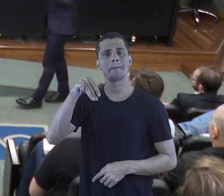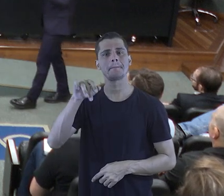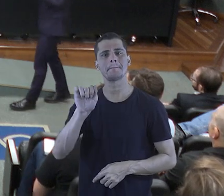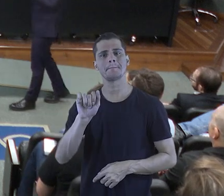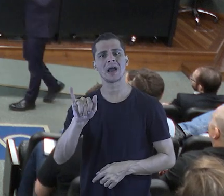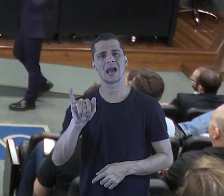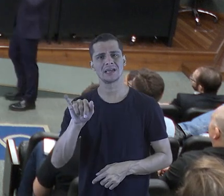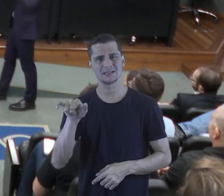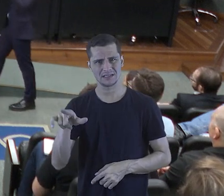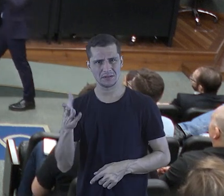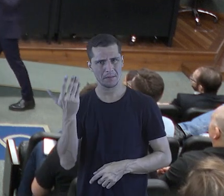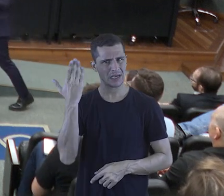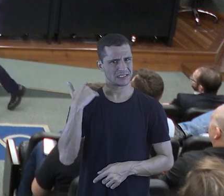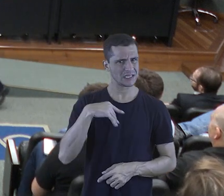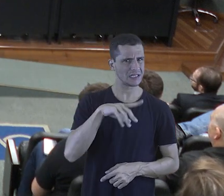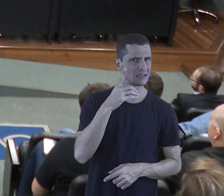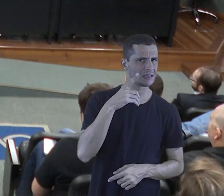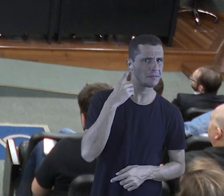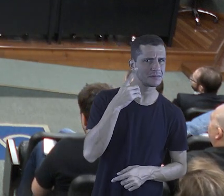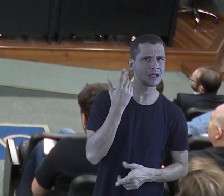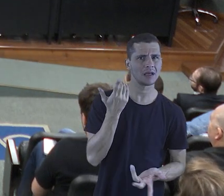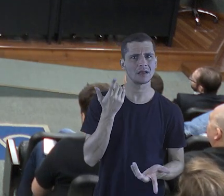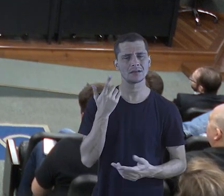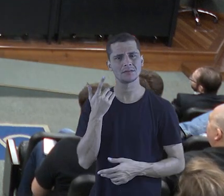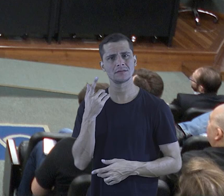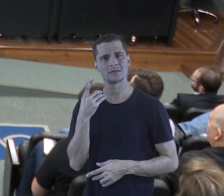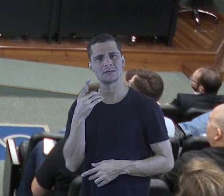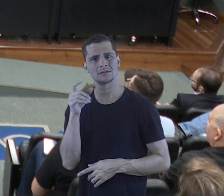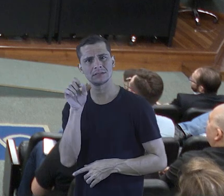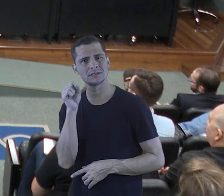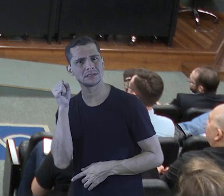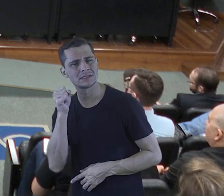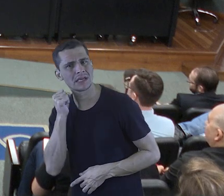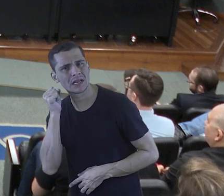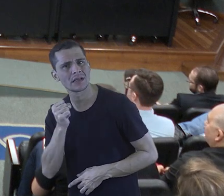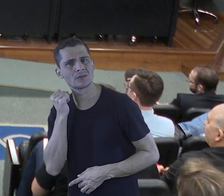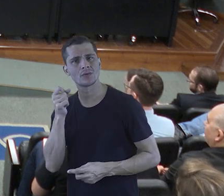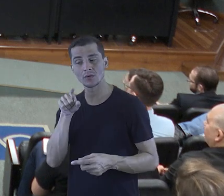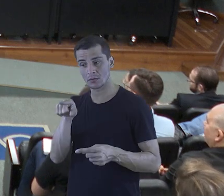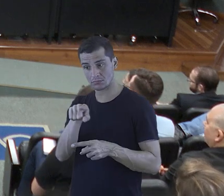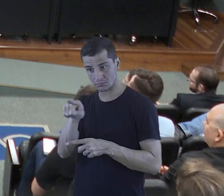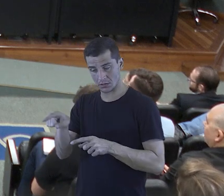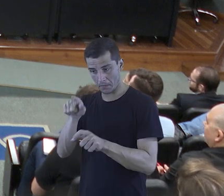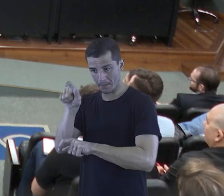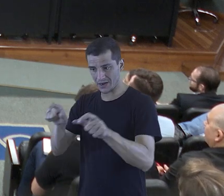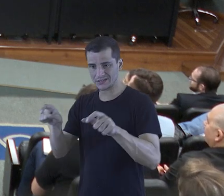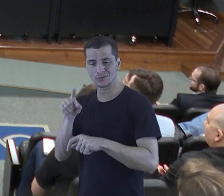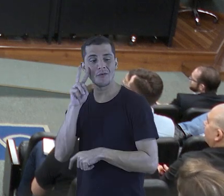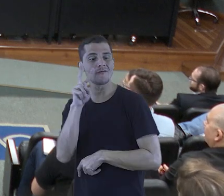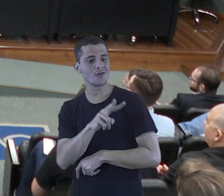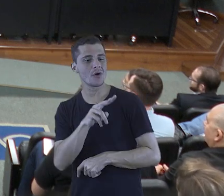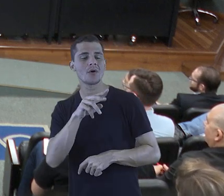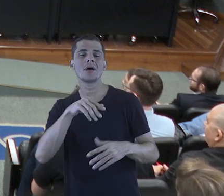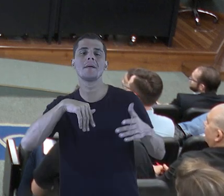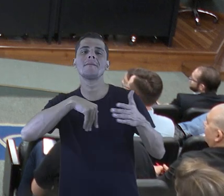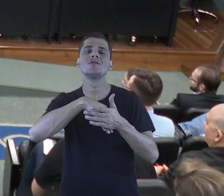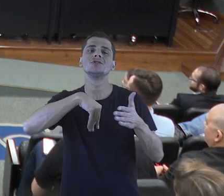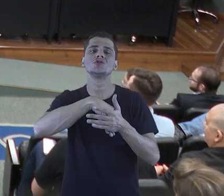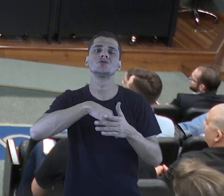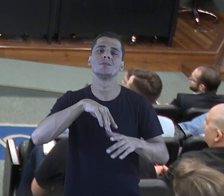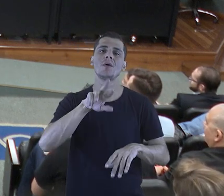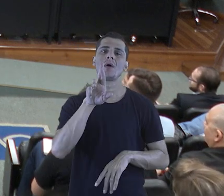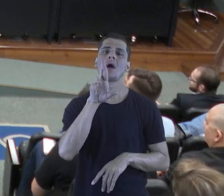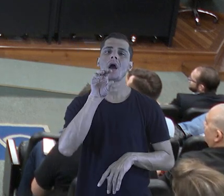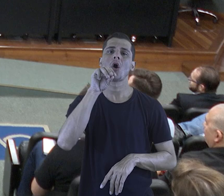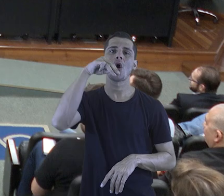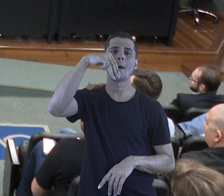Romário jogar, não viram o Ayrton Senna correr, isso me assusta um pouco. Mas tudo bem, meu pai deve pensar a mesma coisa em relação a mim e o